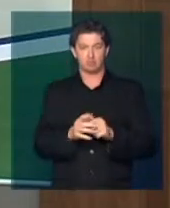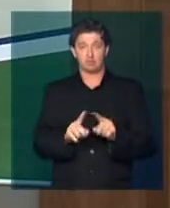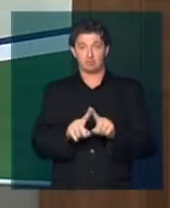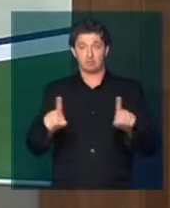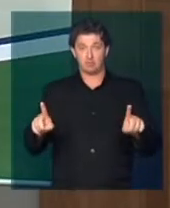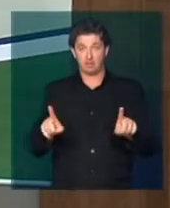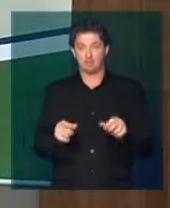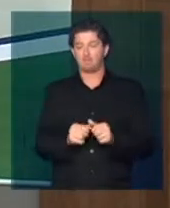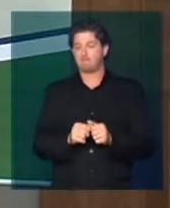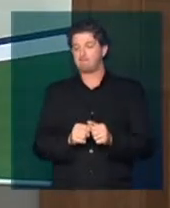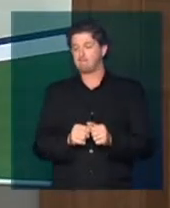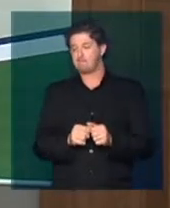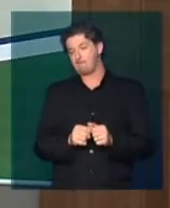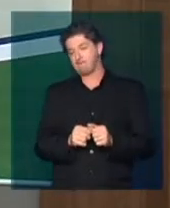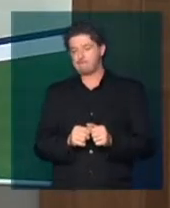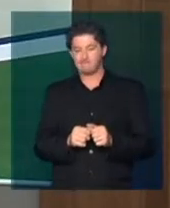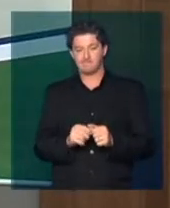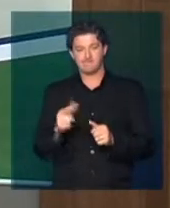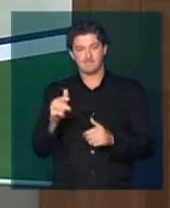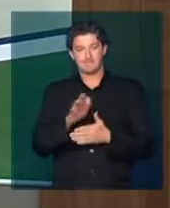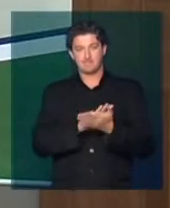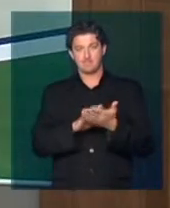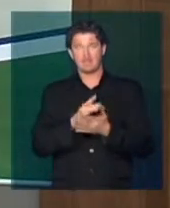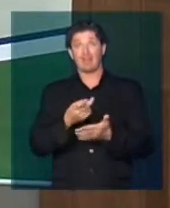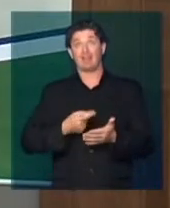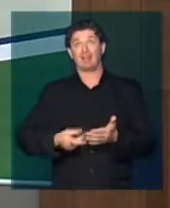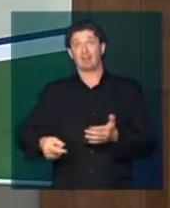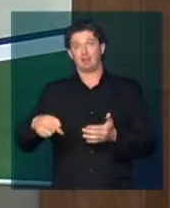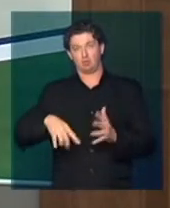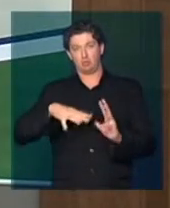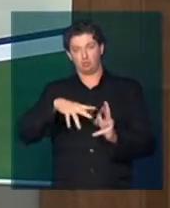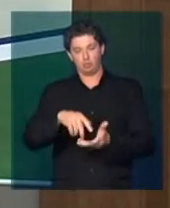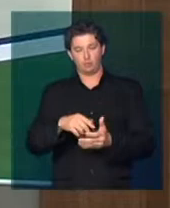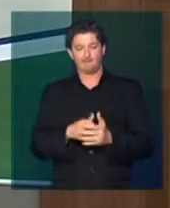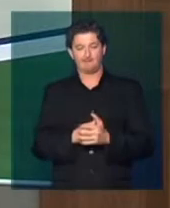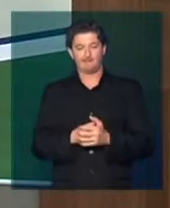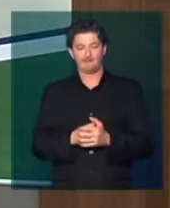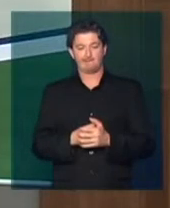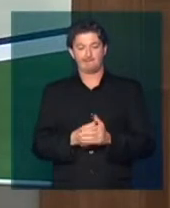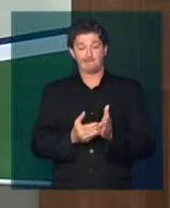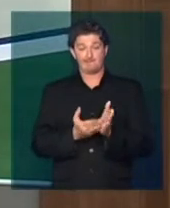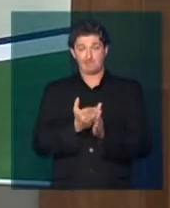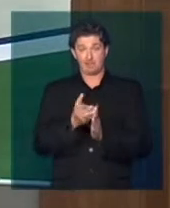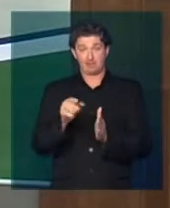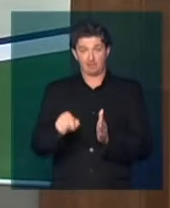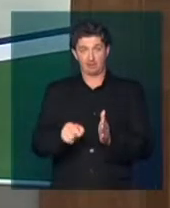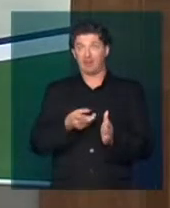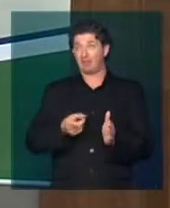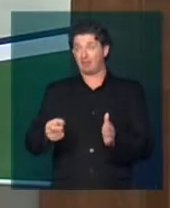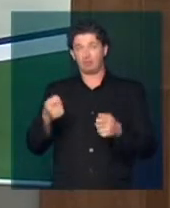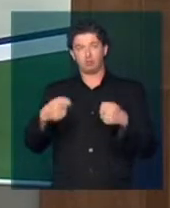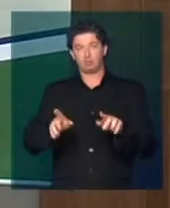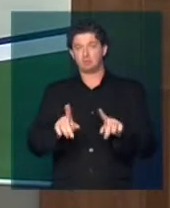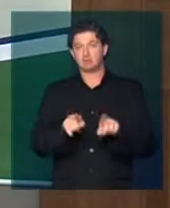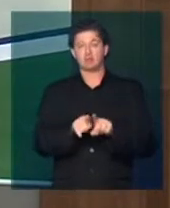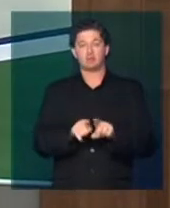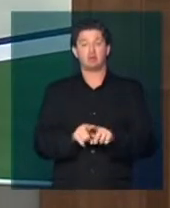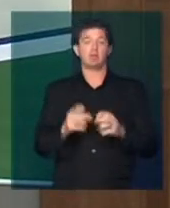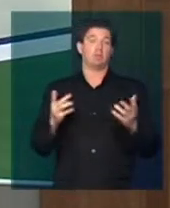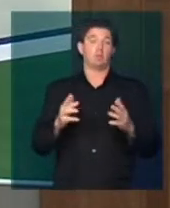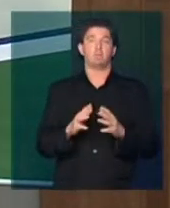Mas, como não existe nada de eterno sobre a Terra, que essa fidelidade não seja eterna. Ou